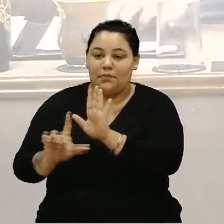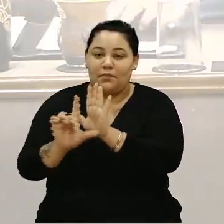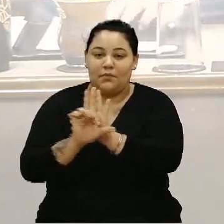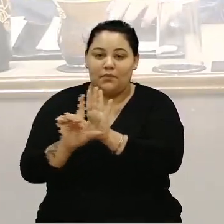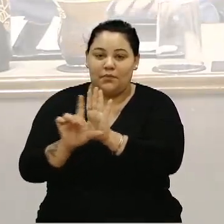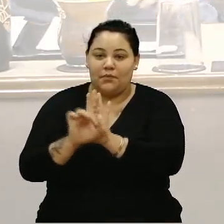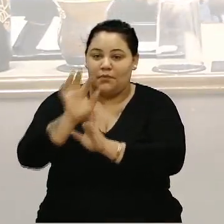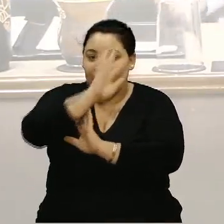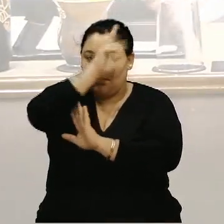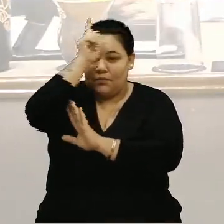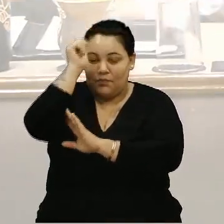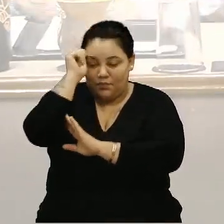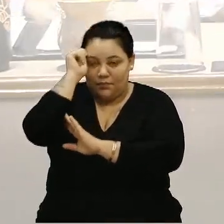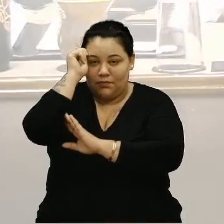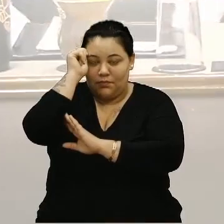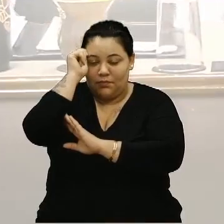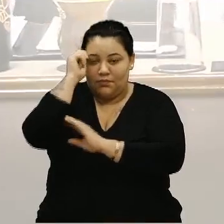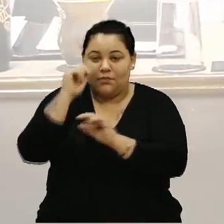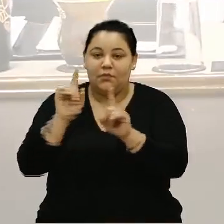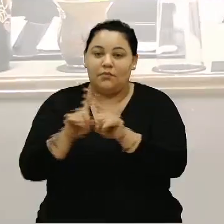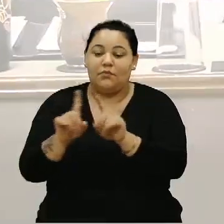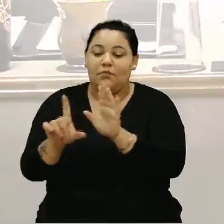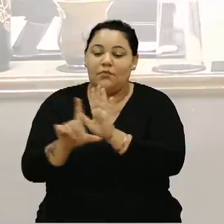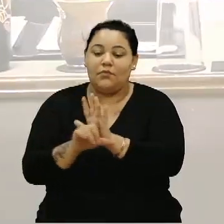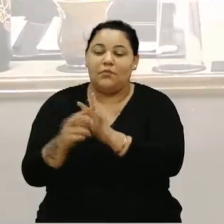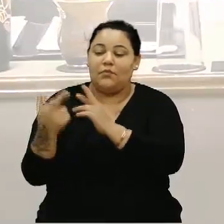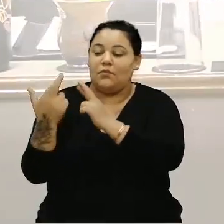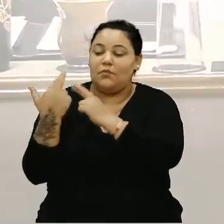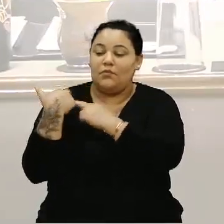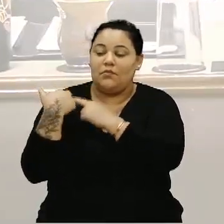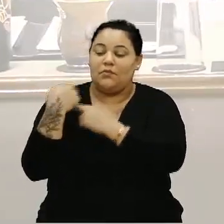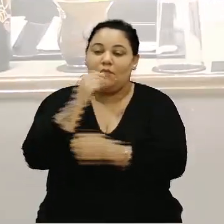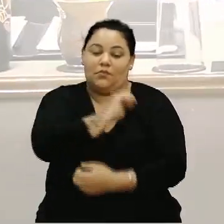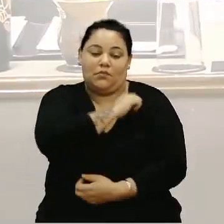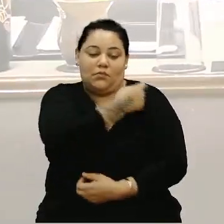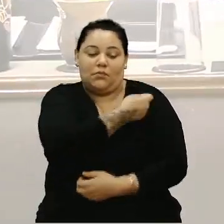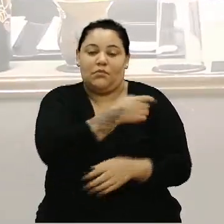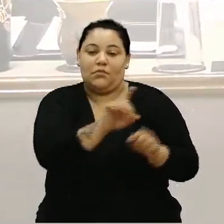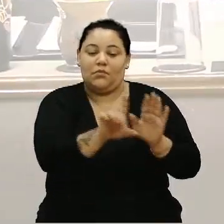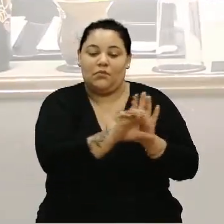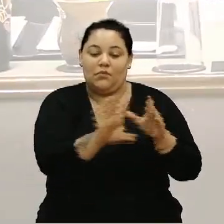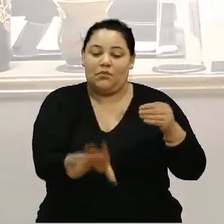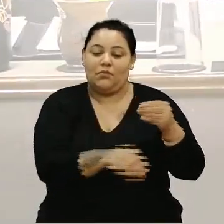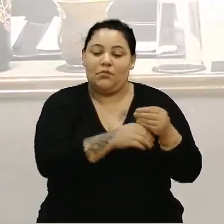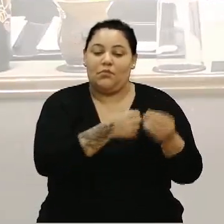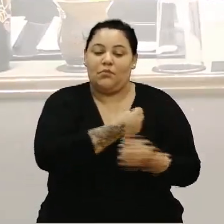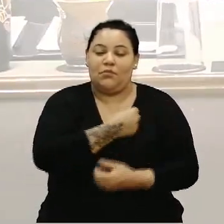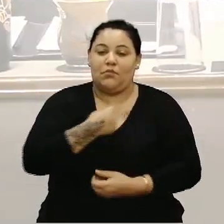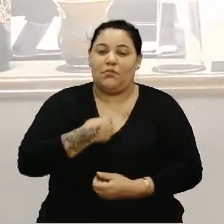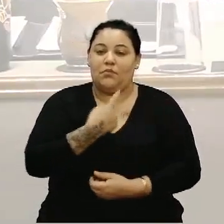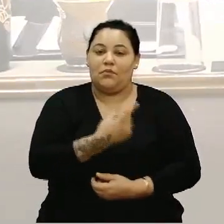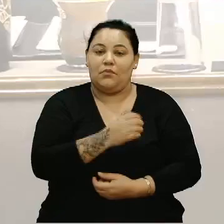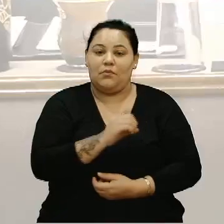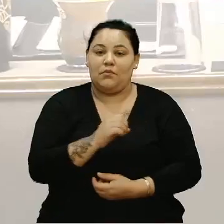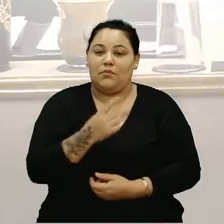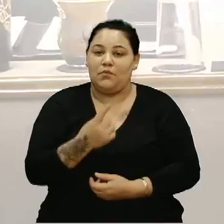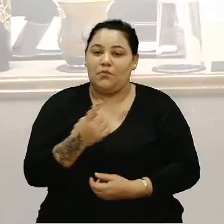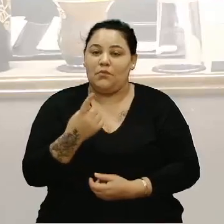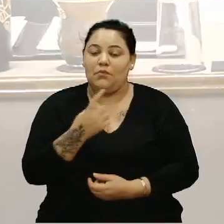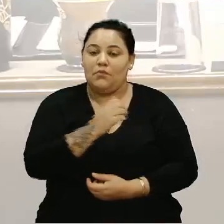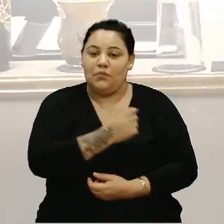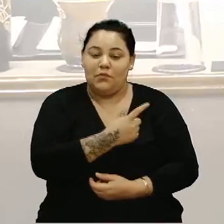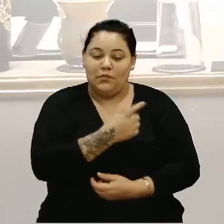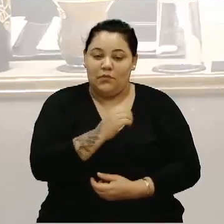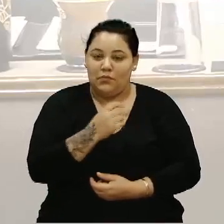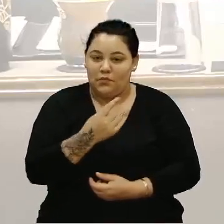Orgânica do Município e na Lei de Responsabilidade Fiscal, Lei Complementar número 101/2000. Assim, o projeto